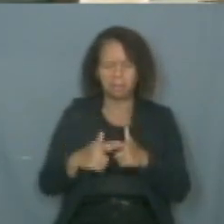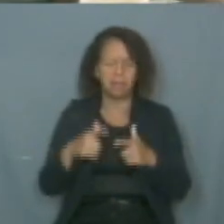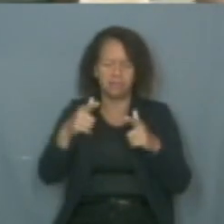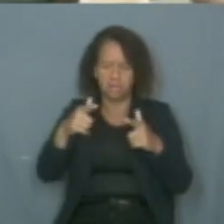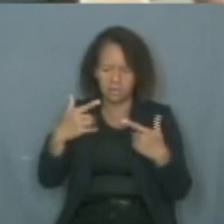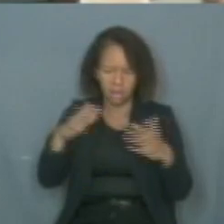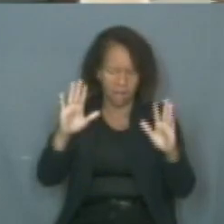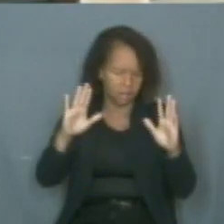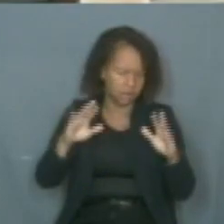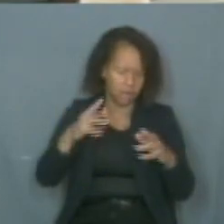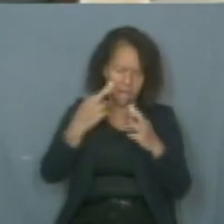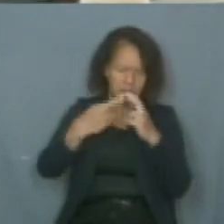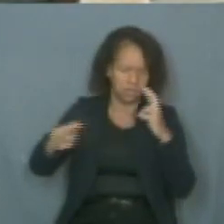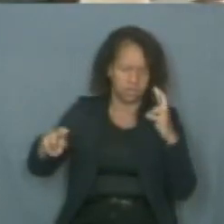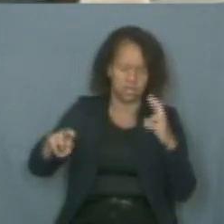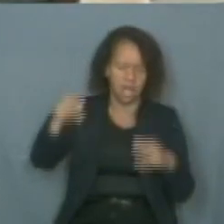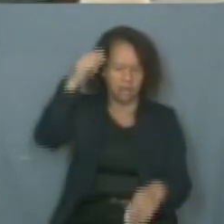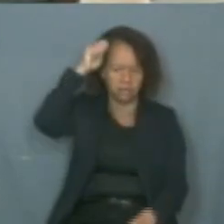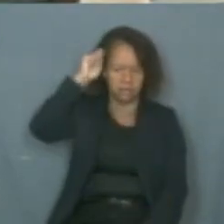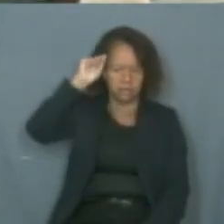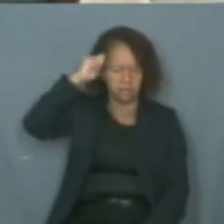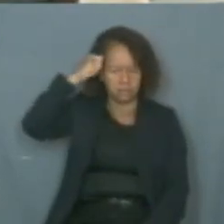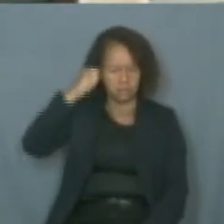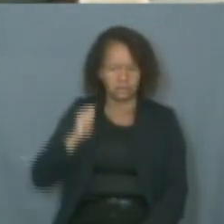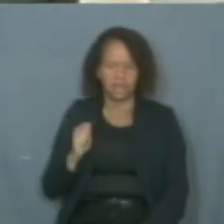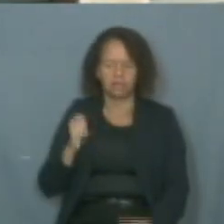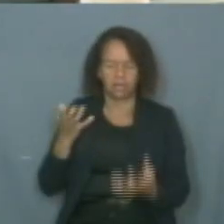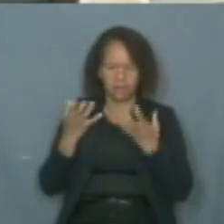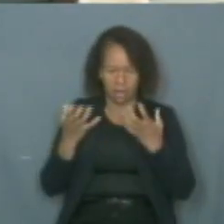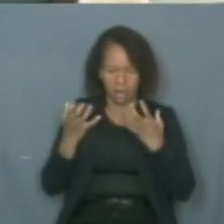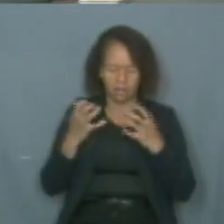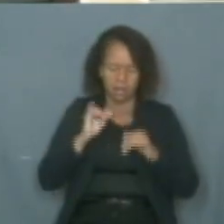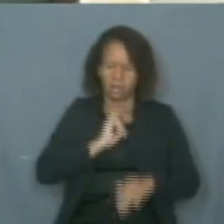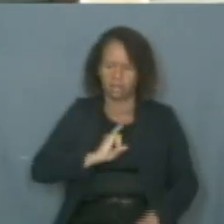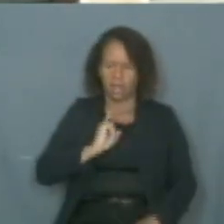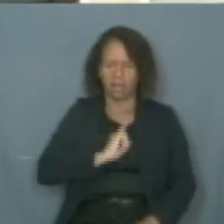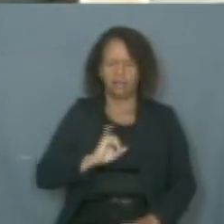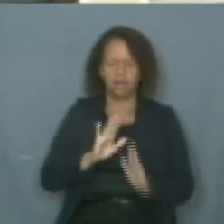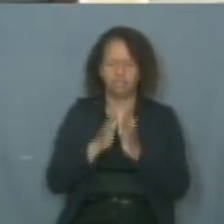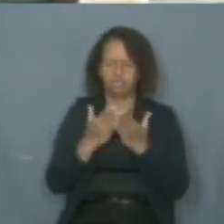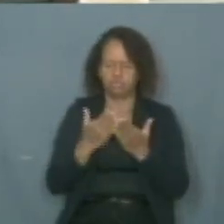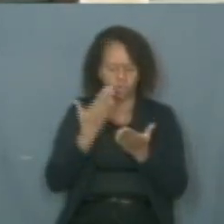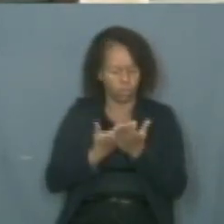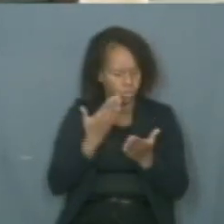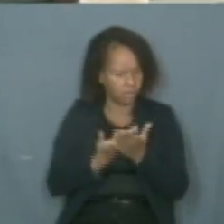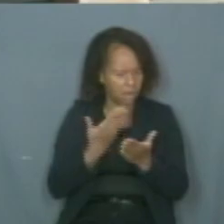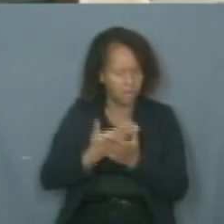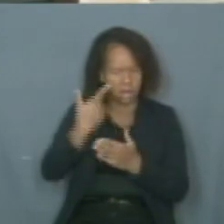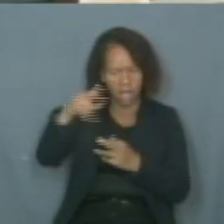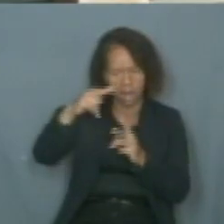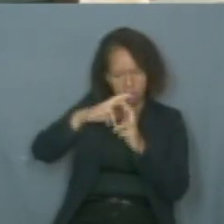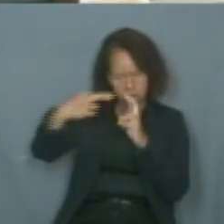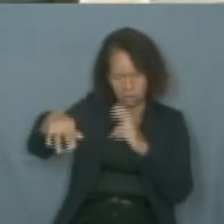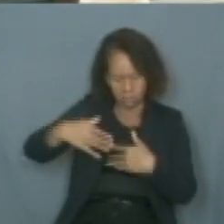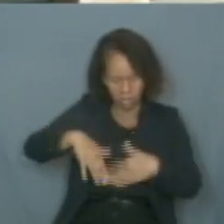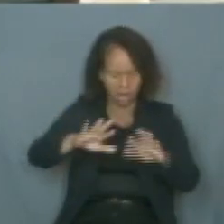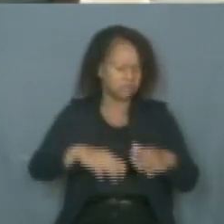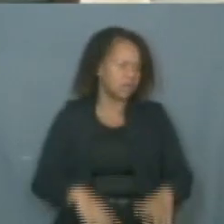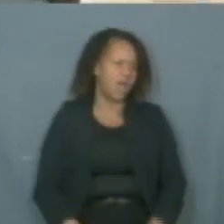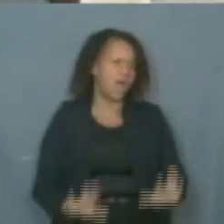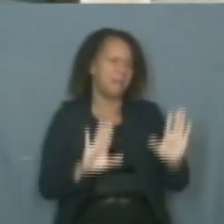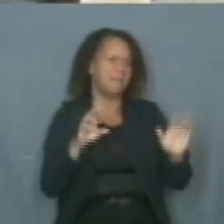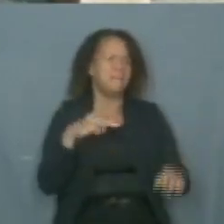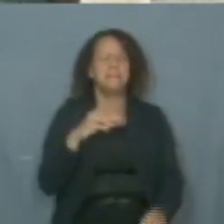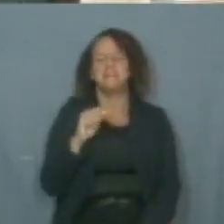é lá da religião de matriz africana, quer no seu intervalo estudar sua religião? Vá lá. Ah não, o seu profeta